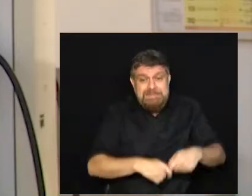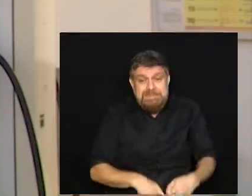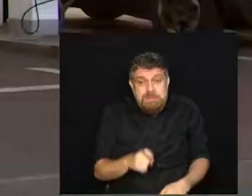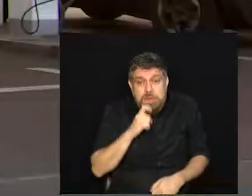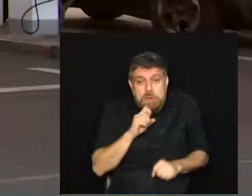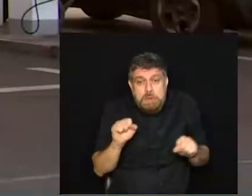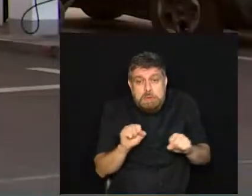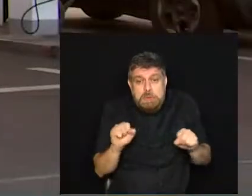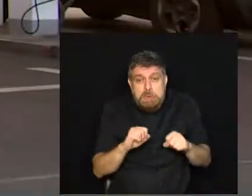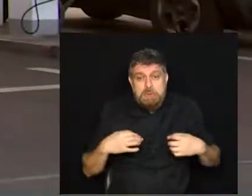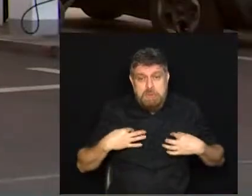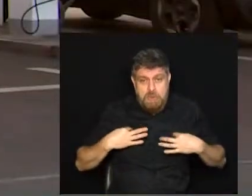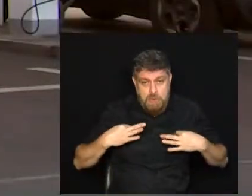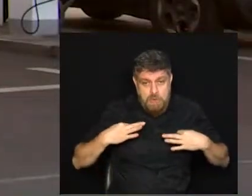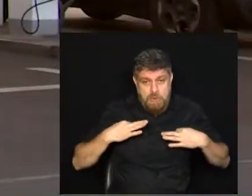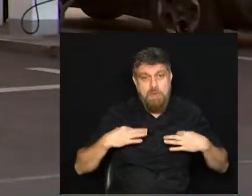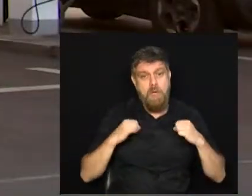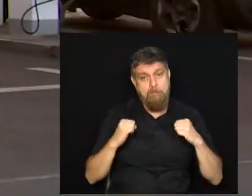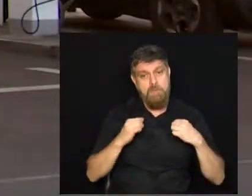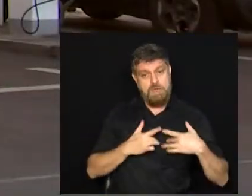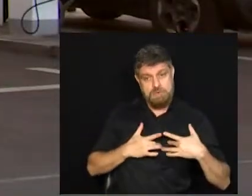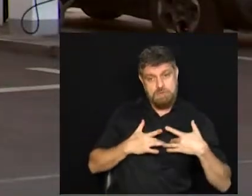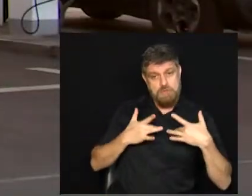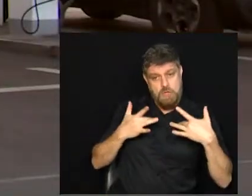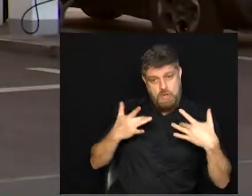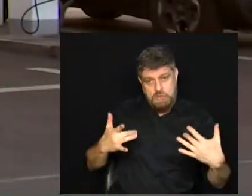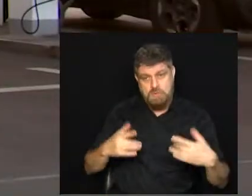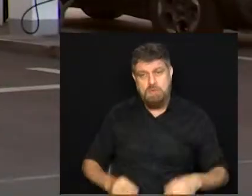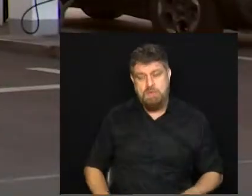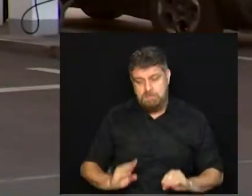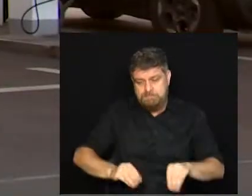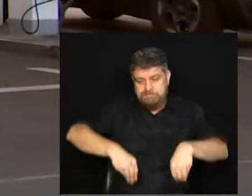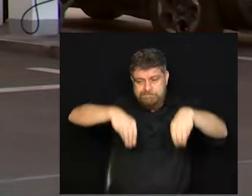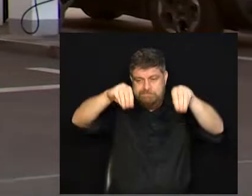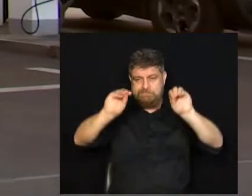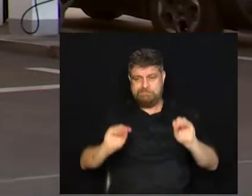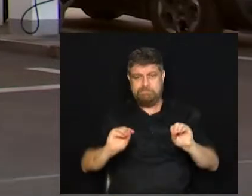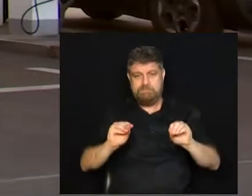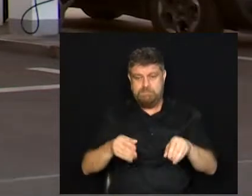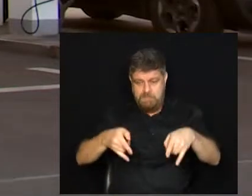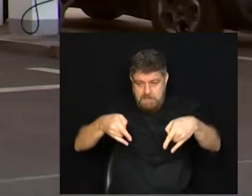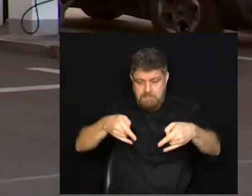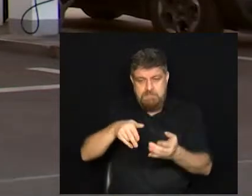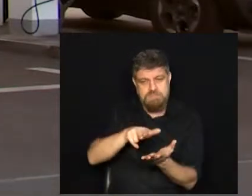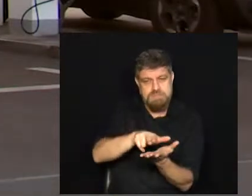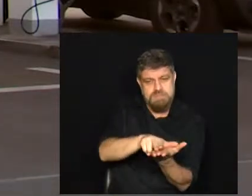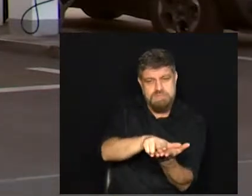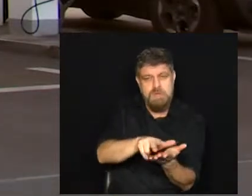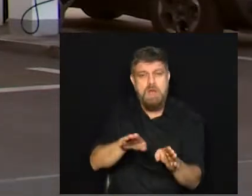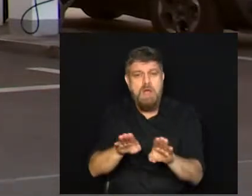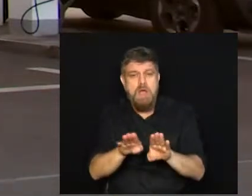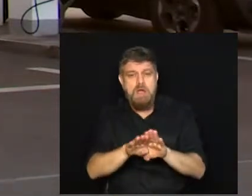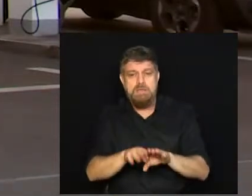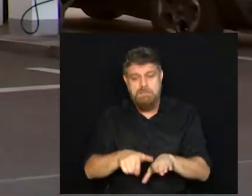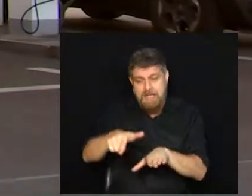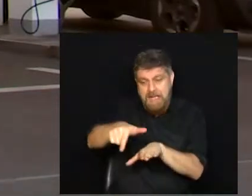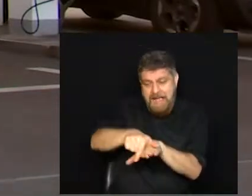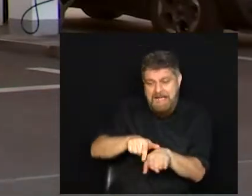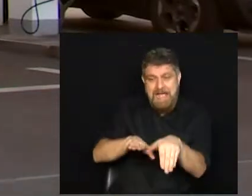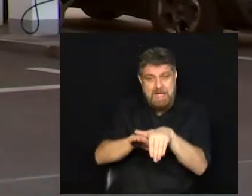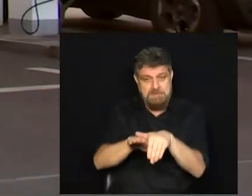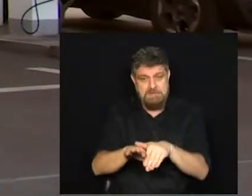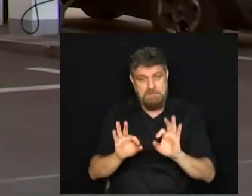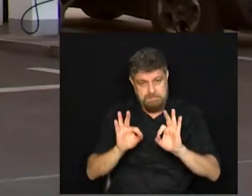passando, Podem ser doados agasalhos, cobertores, roupas de frio e calçados que estejam em bom